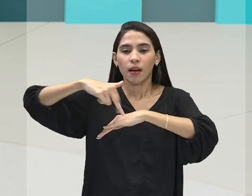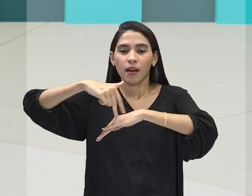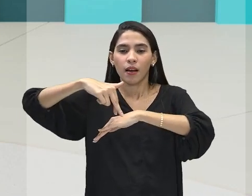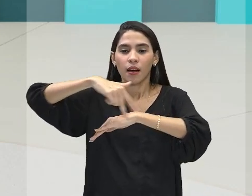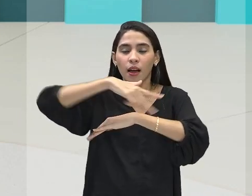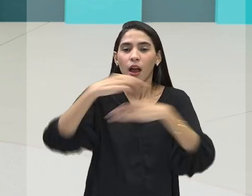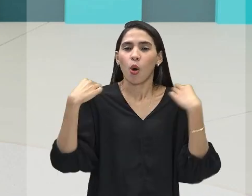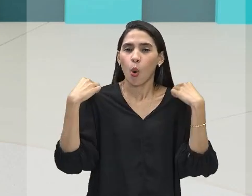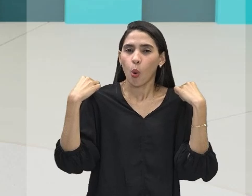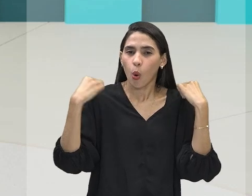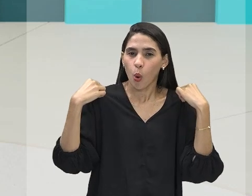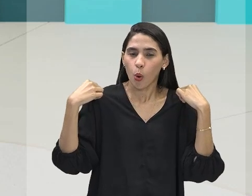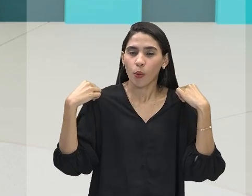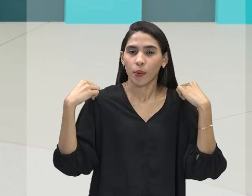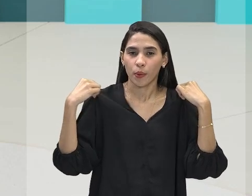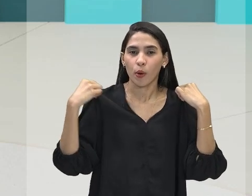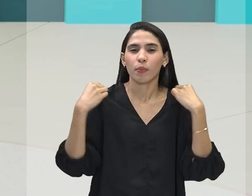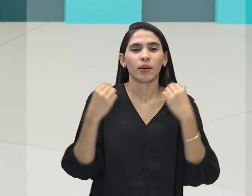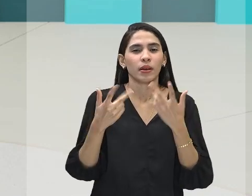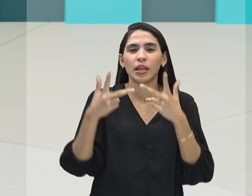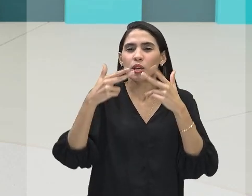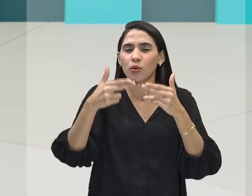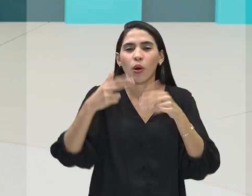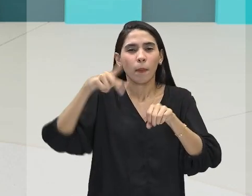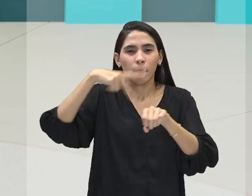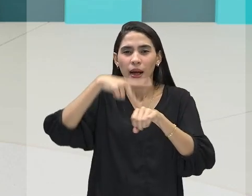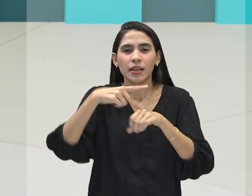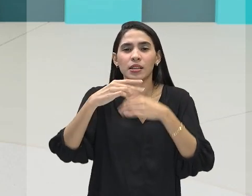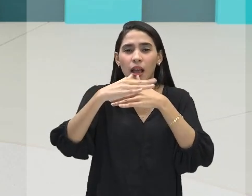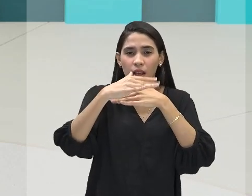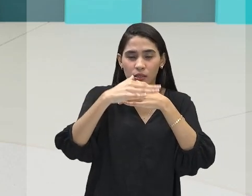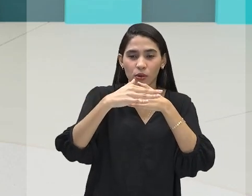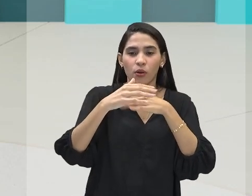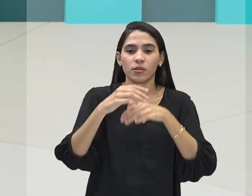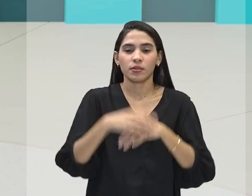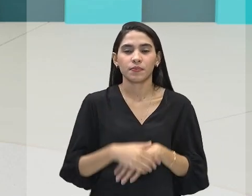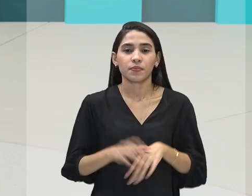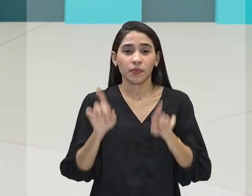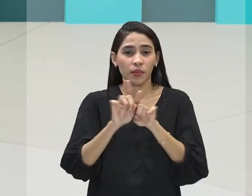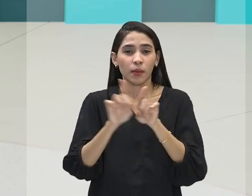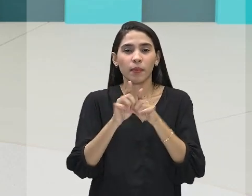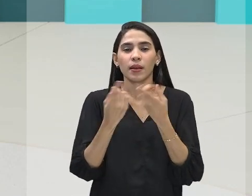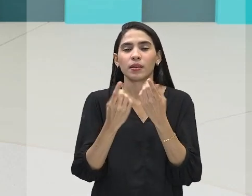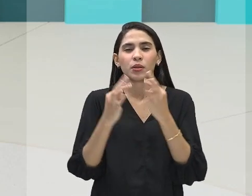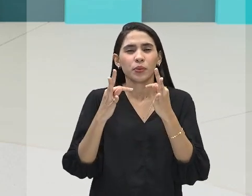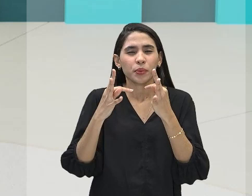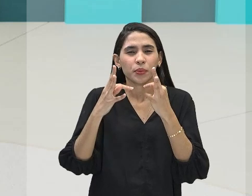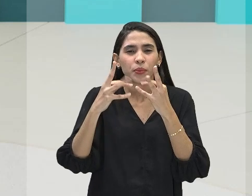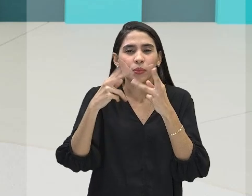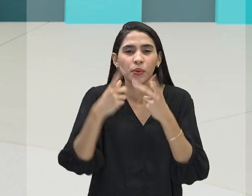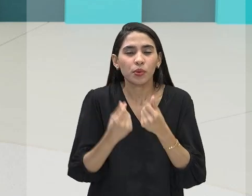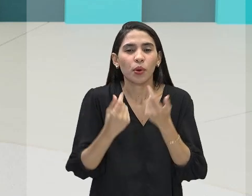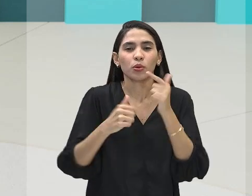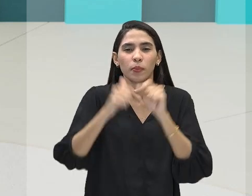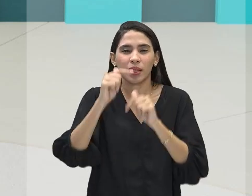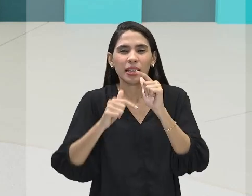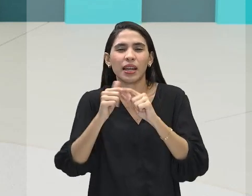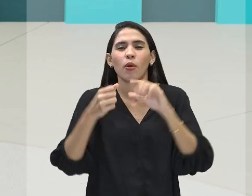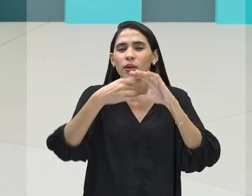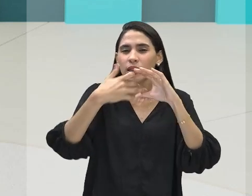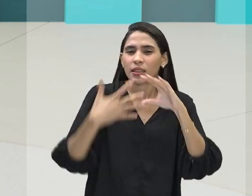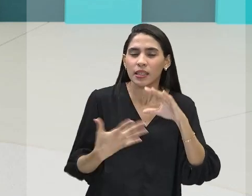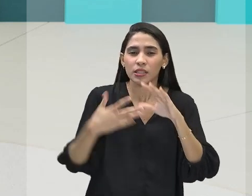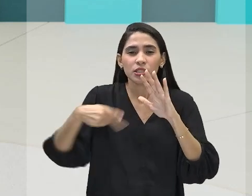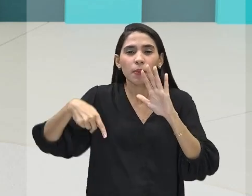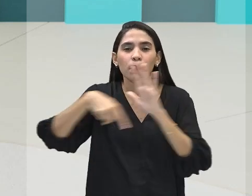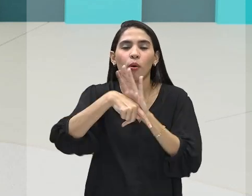roupas características da cultura escocesa. Eles trazem todos esses elementos aí